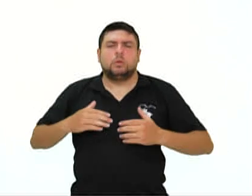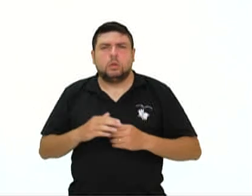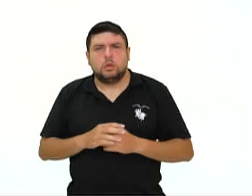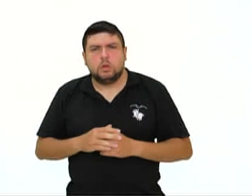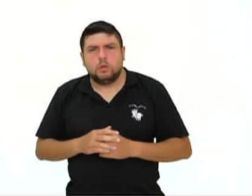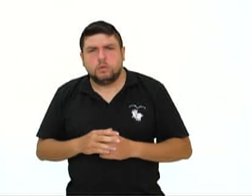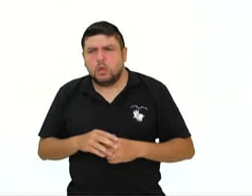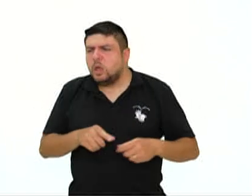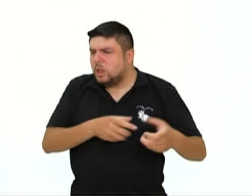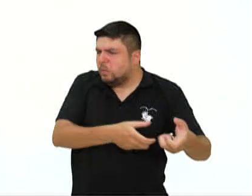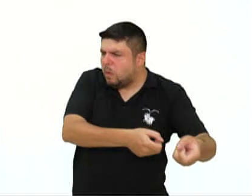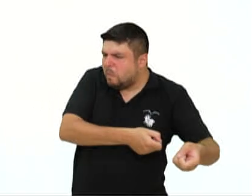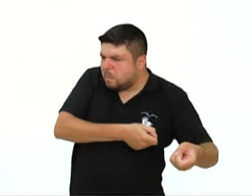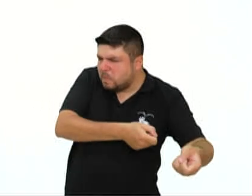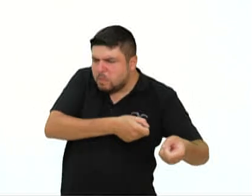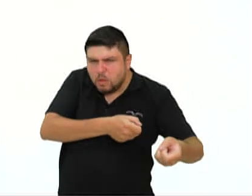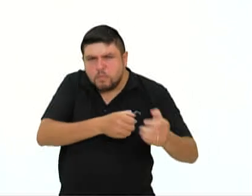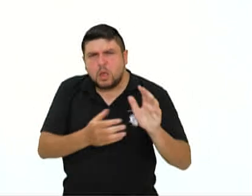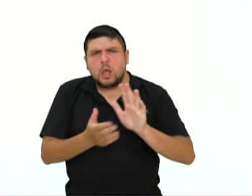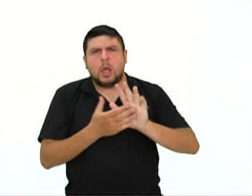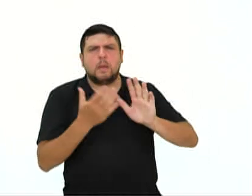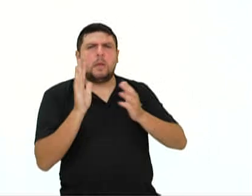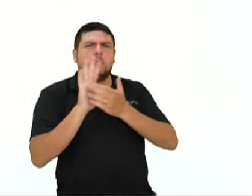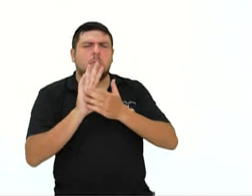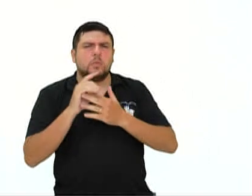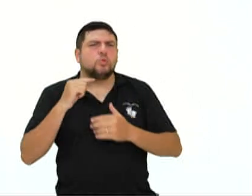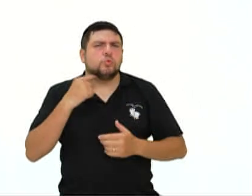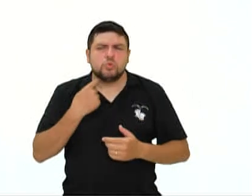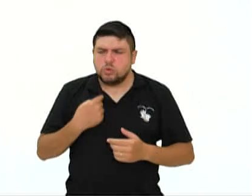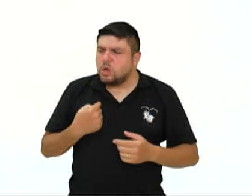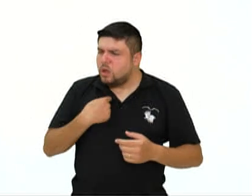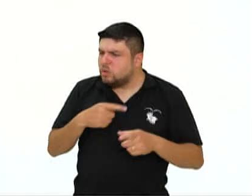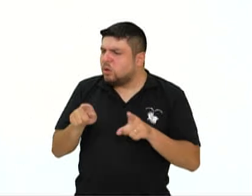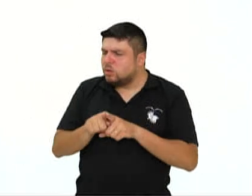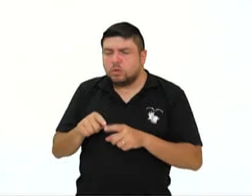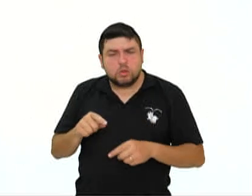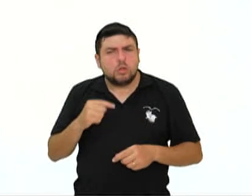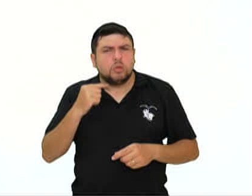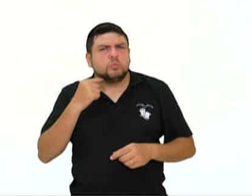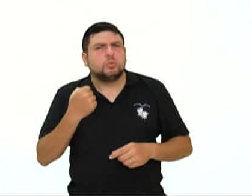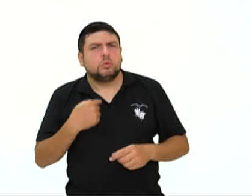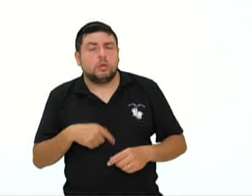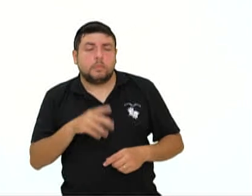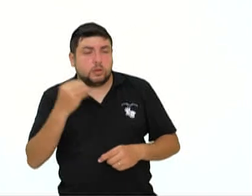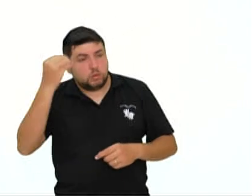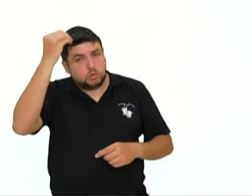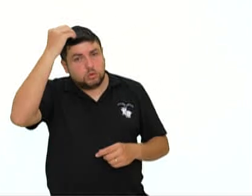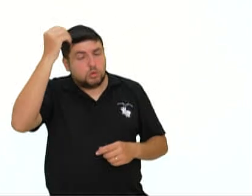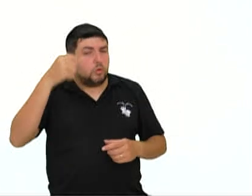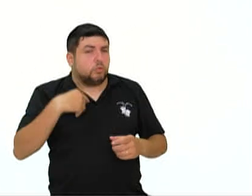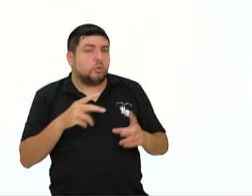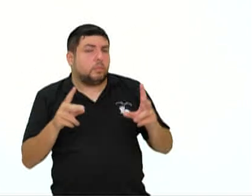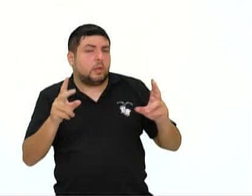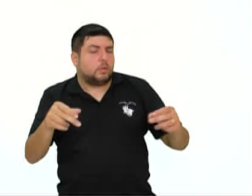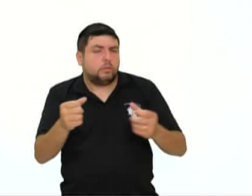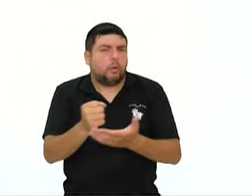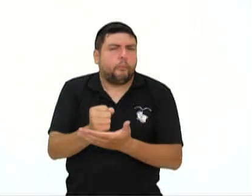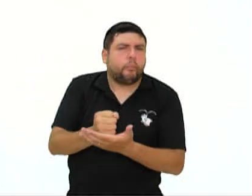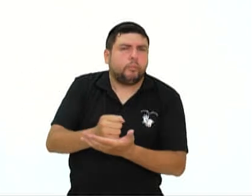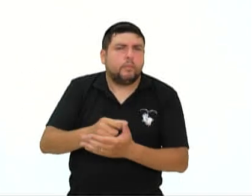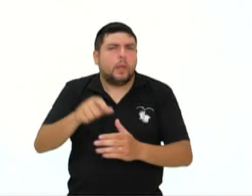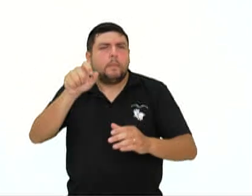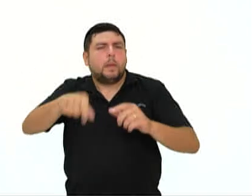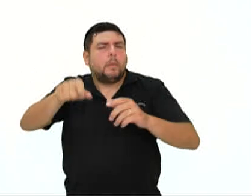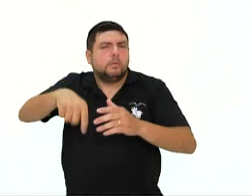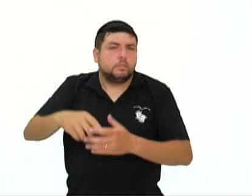mãos, calosas e sujas. Mas eu tenho tanta culpa disso como o Papa-Níqueis, bem colocado, que se enche diariamente de moedas. É assim a sociedade em